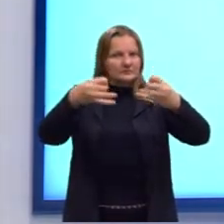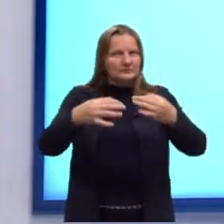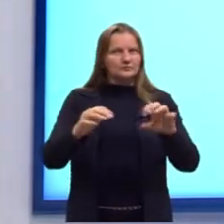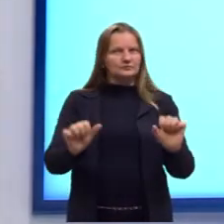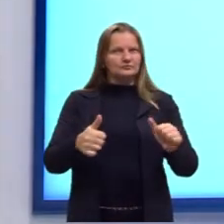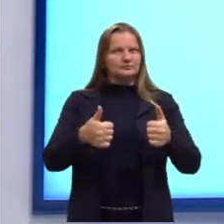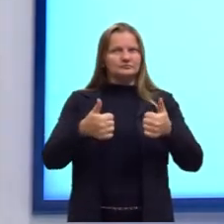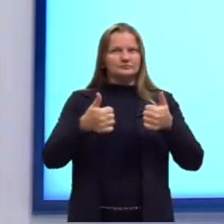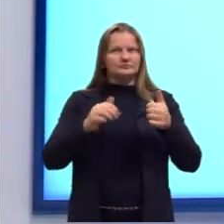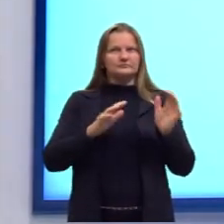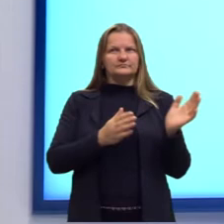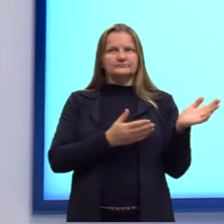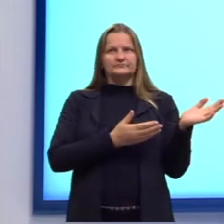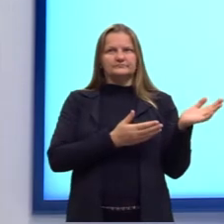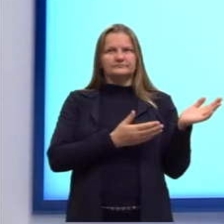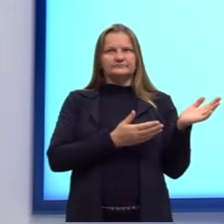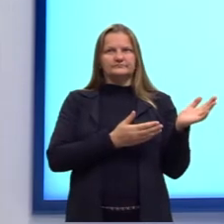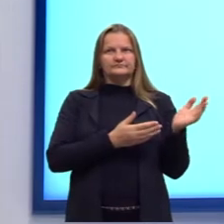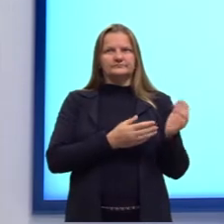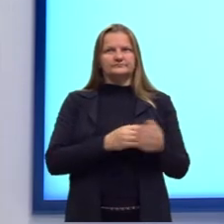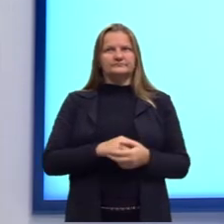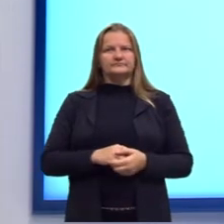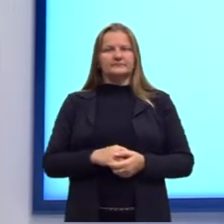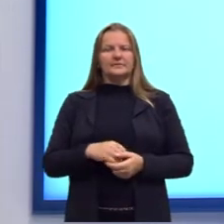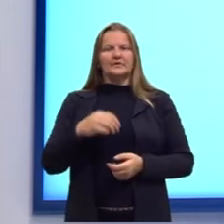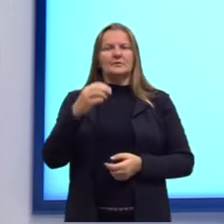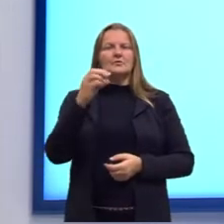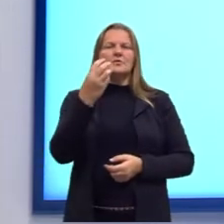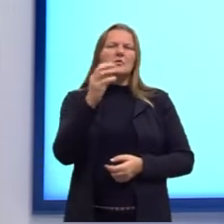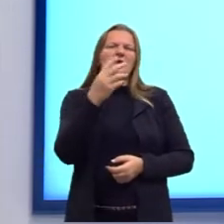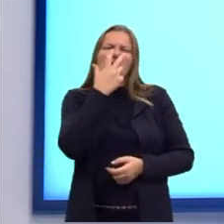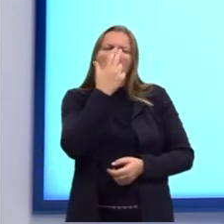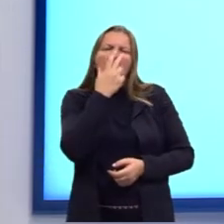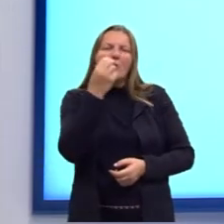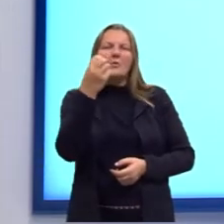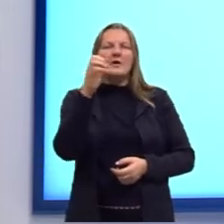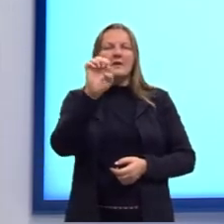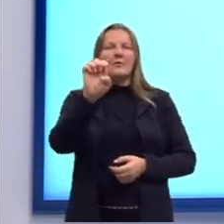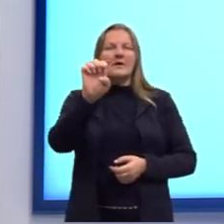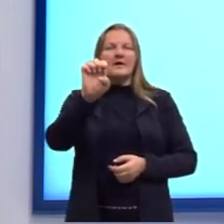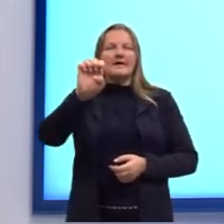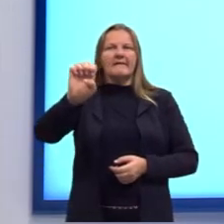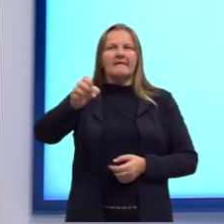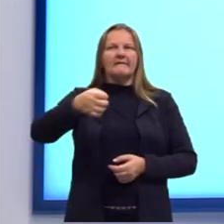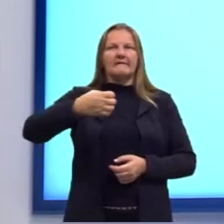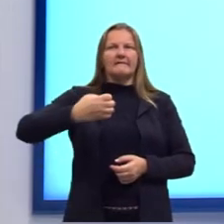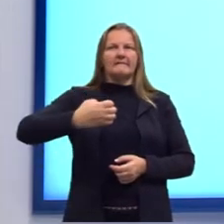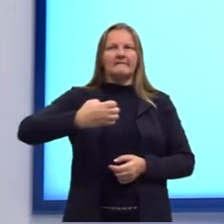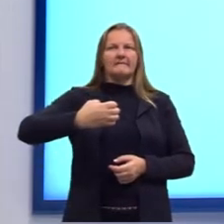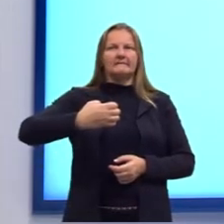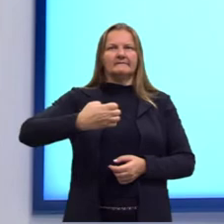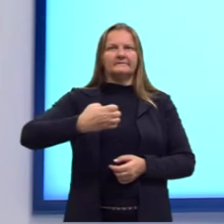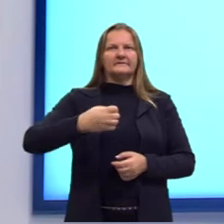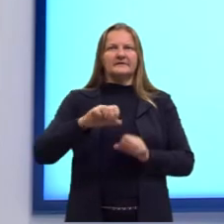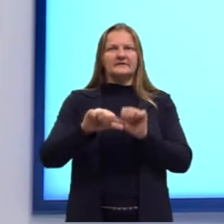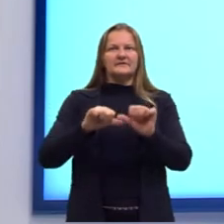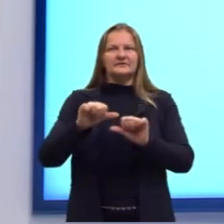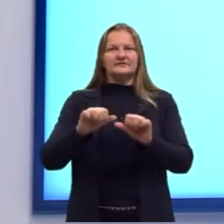então aqui a gente tem uma espécie de 13 invertido né é um e a uma letra